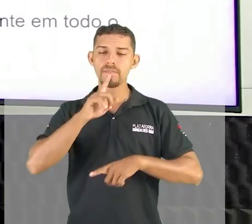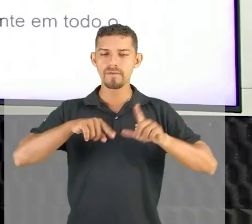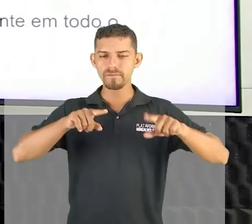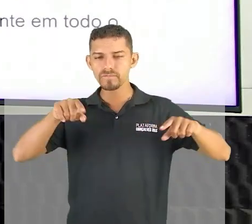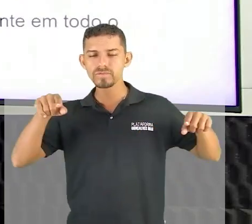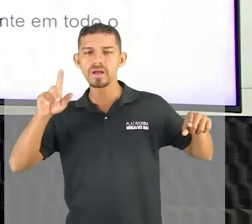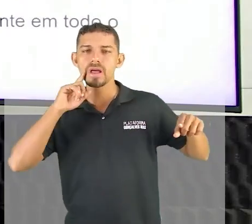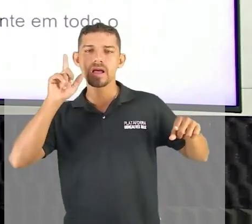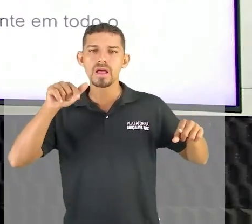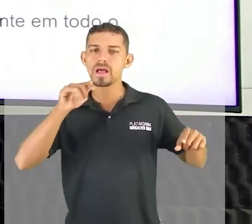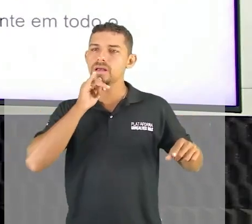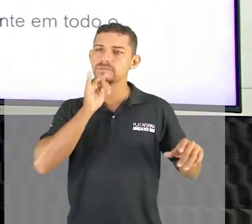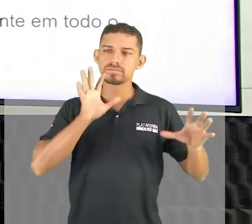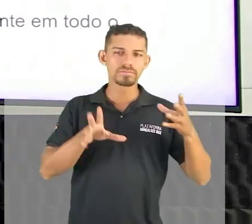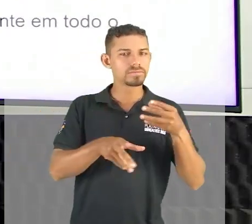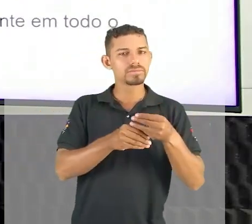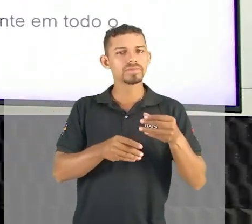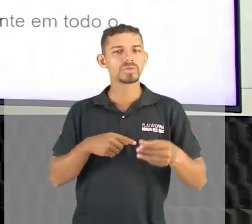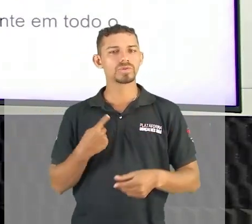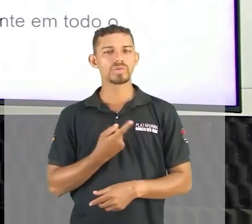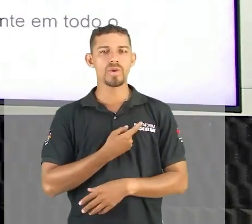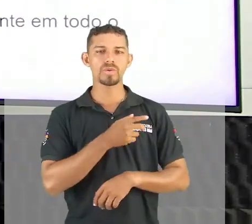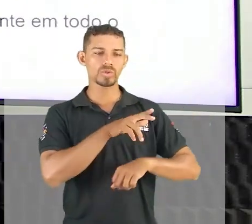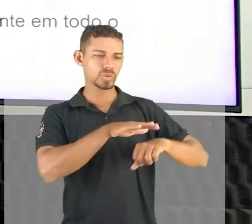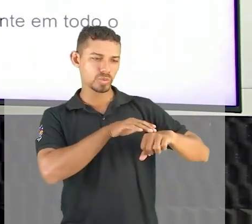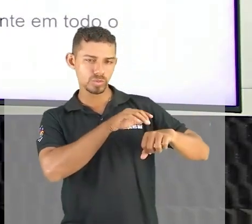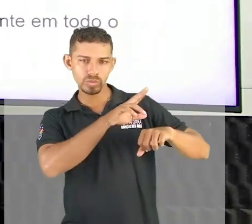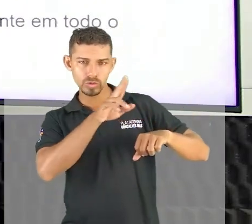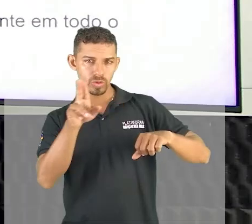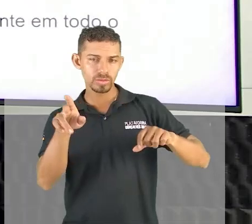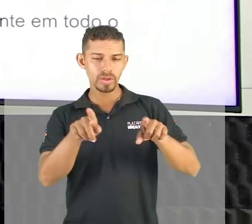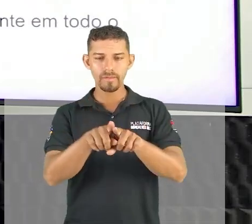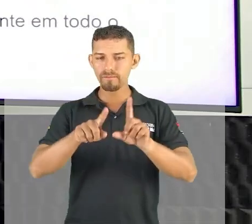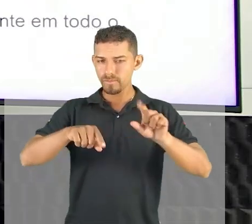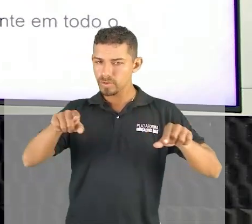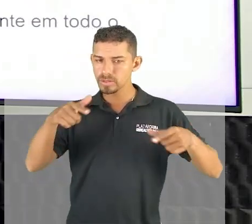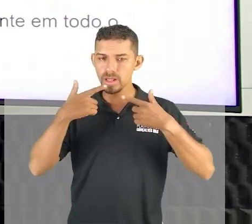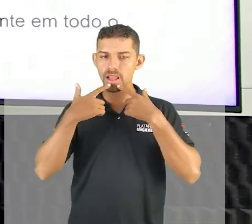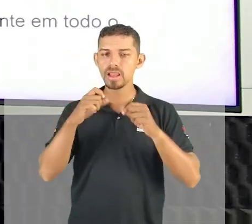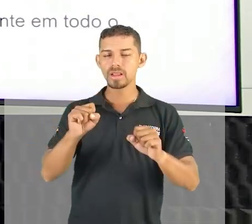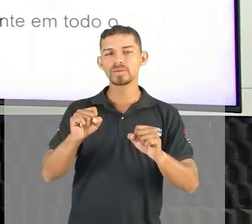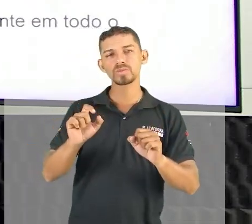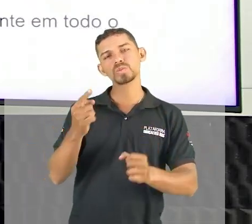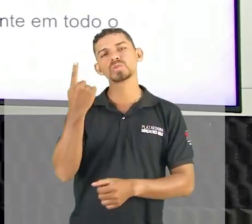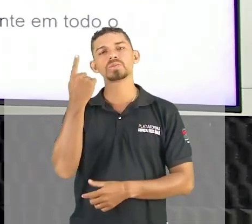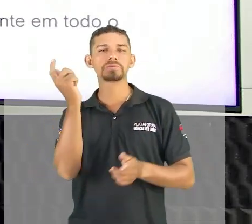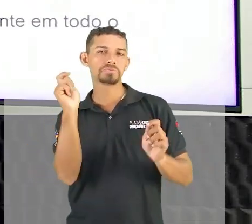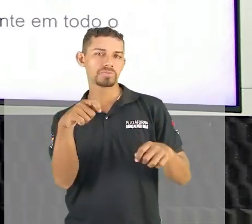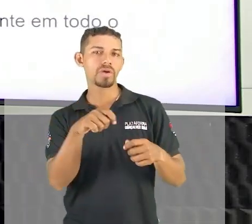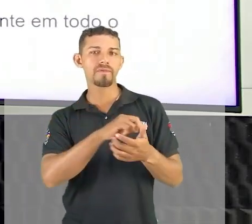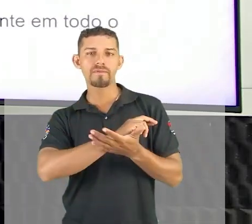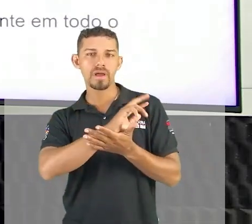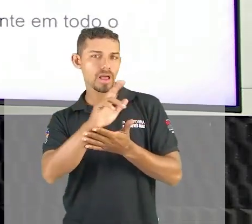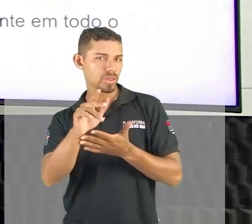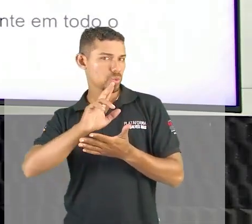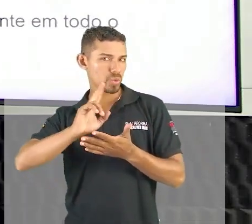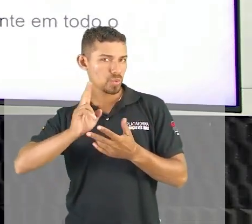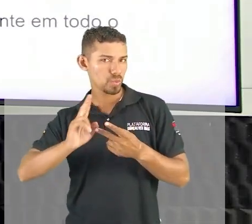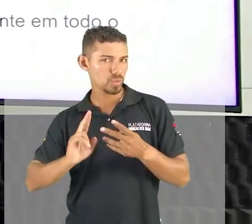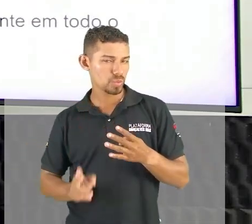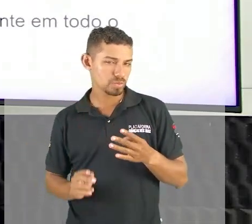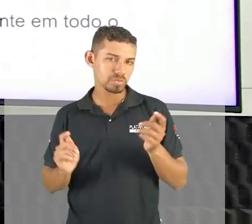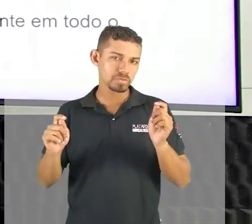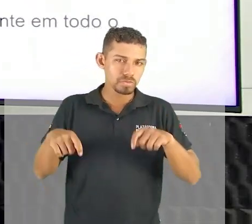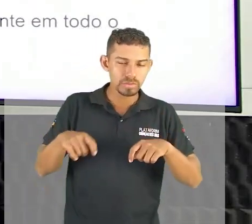variação isso eh remete o que a gente eh chama de variação linguística uma única coisa pode ter vários nomes várias